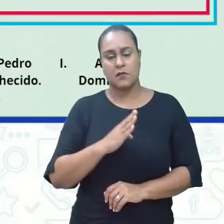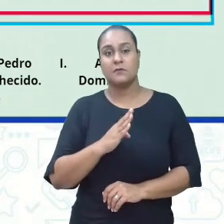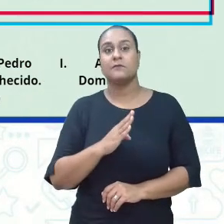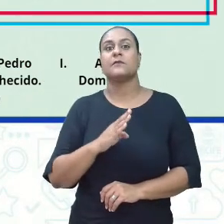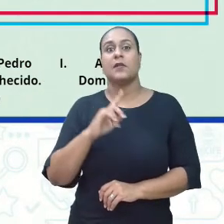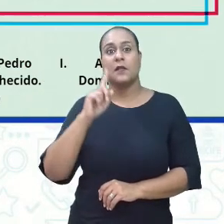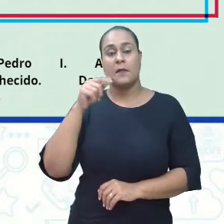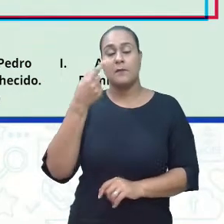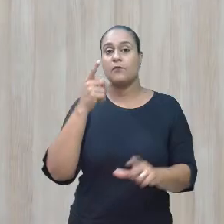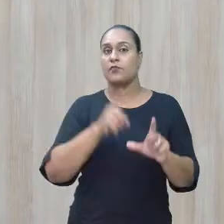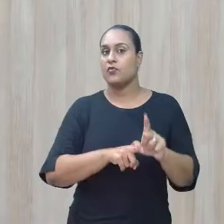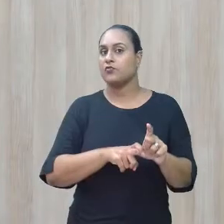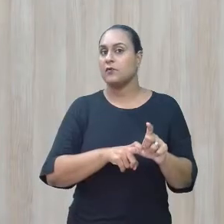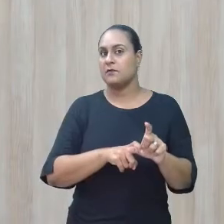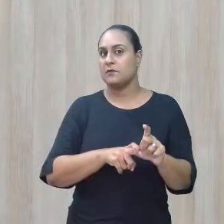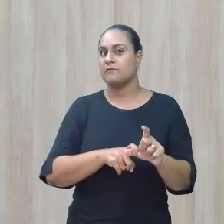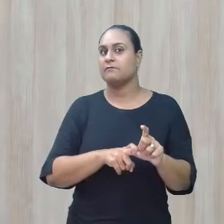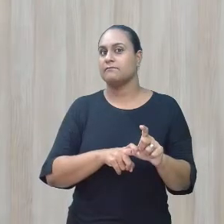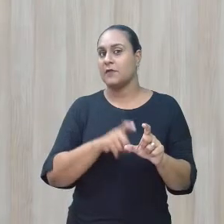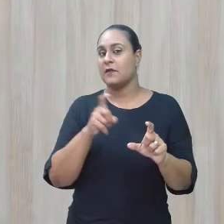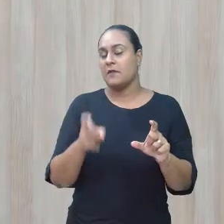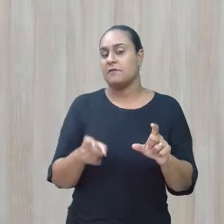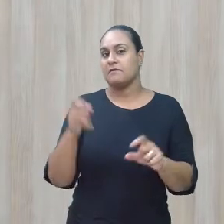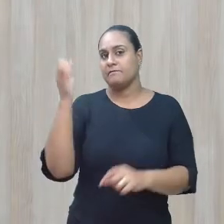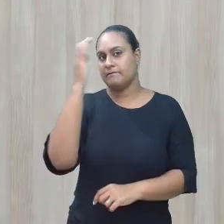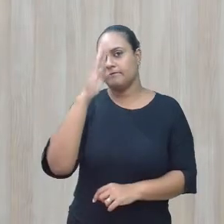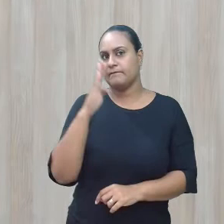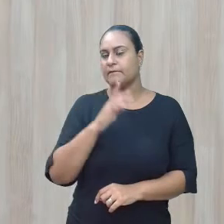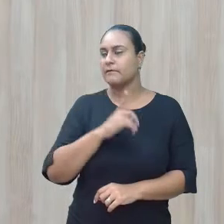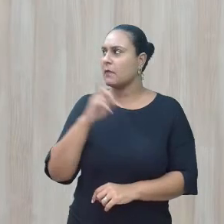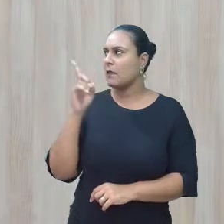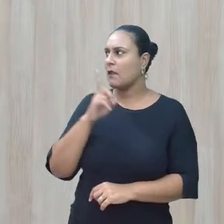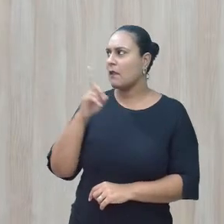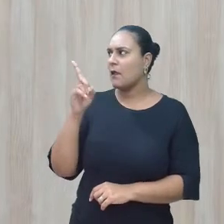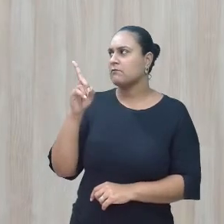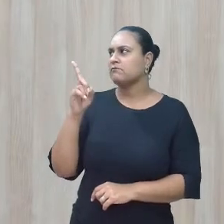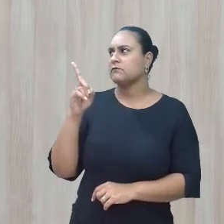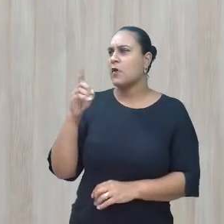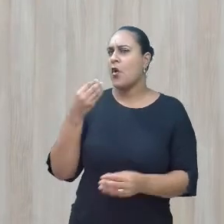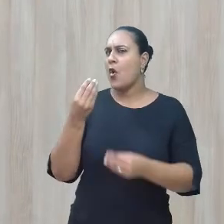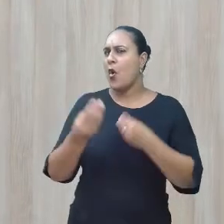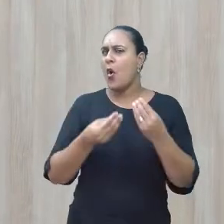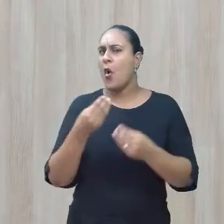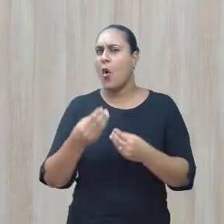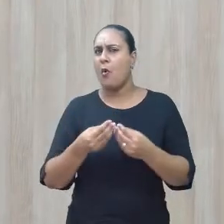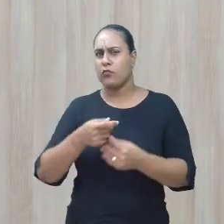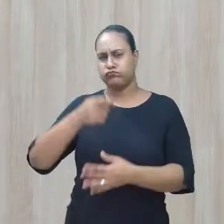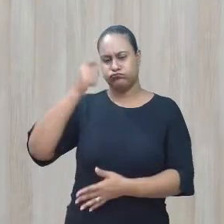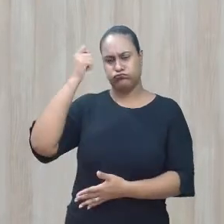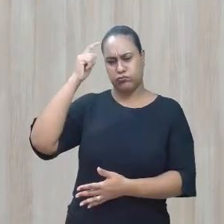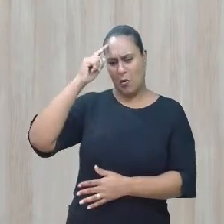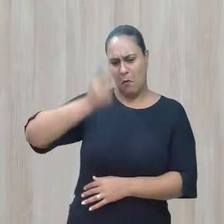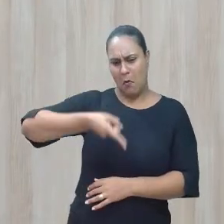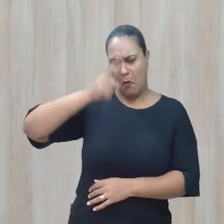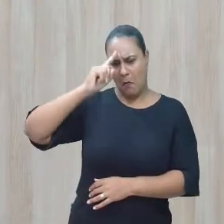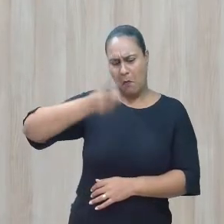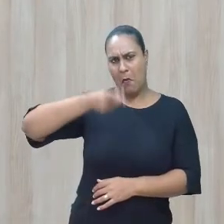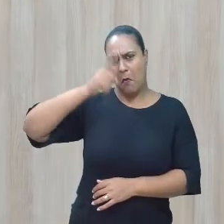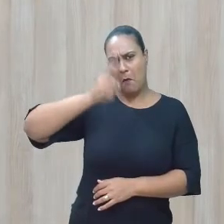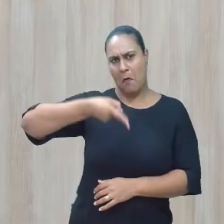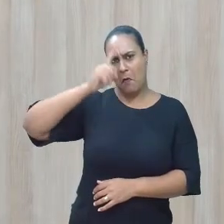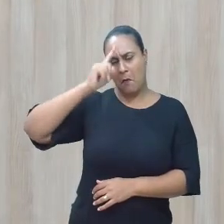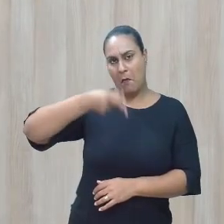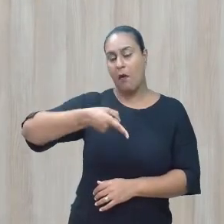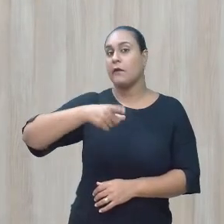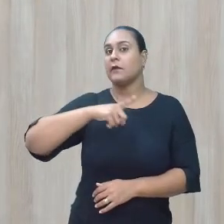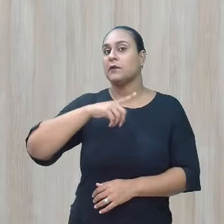da independência. Só que o Dom Pedro I, né, ele governou de forma autoritária, ele desagradou a elite brasileira, né, afinal de